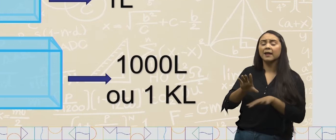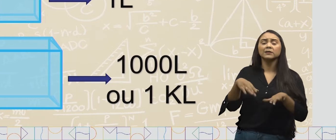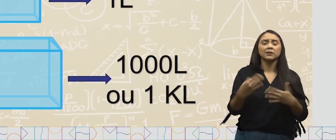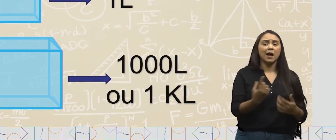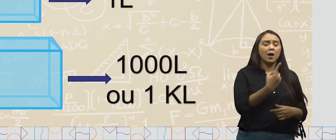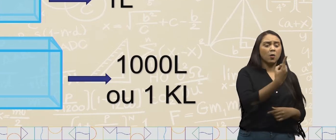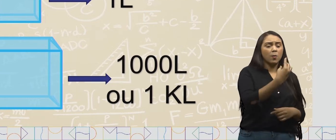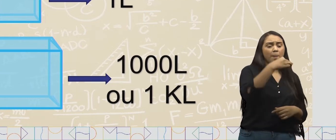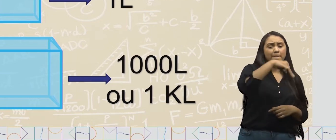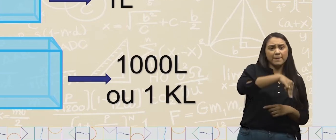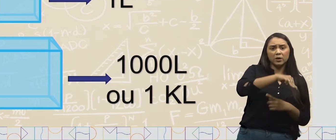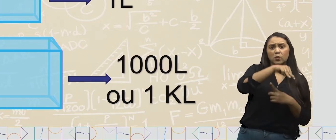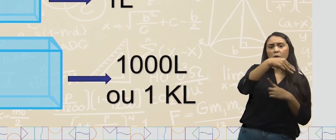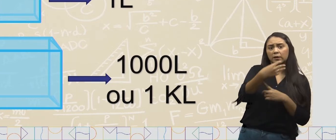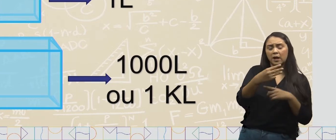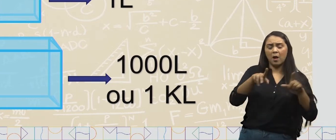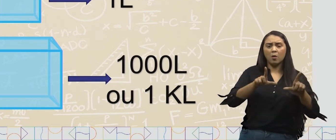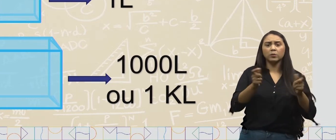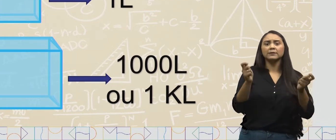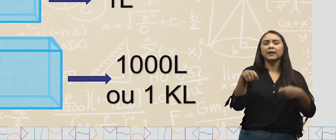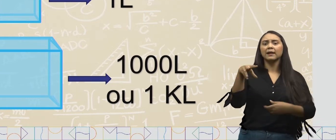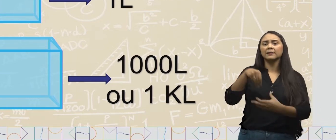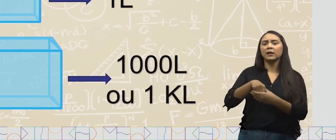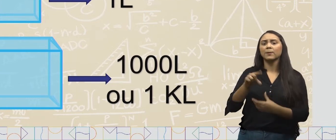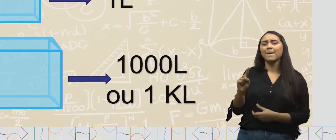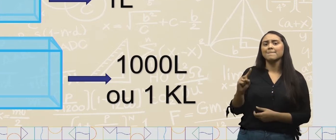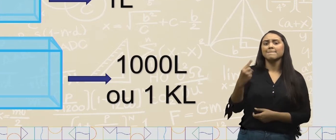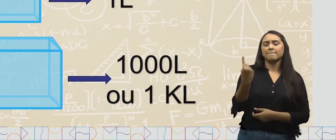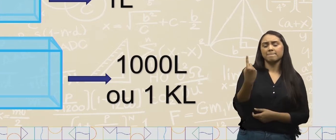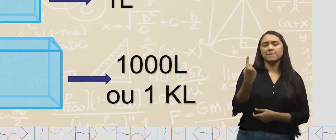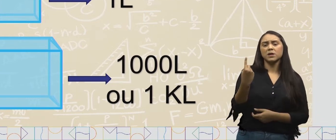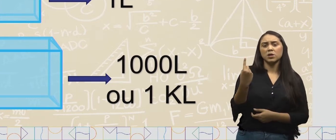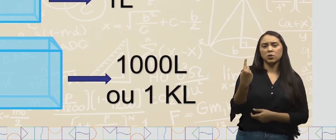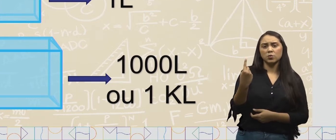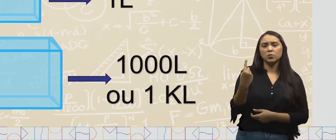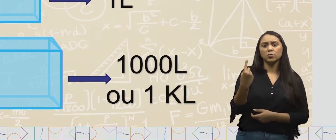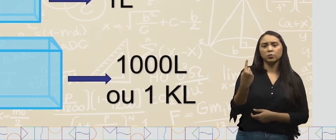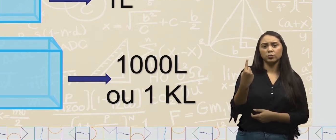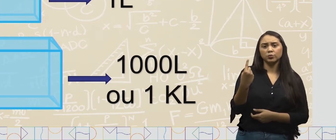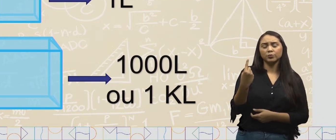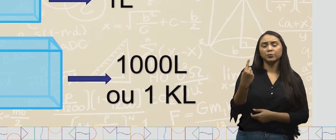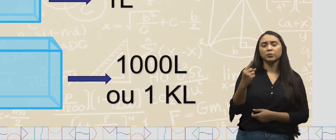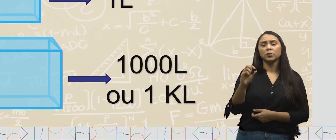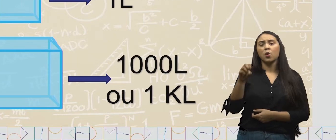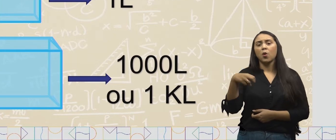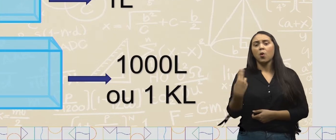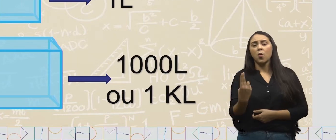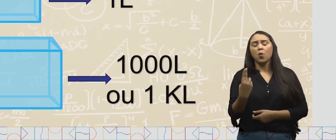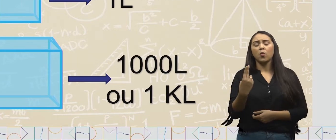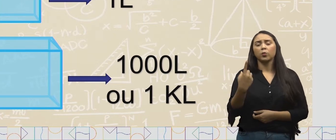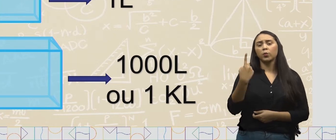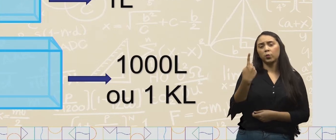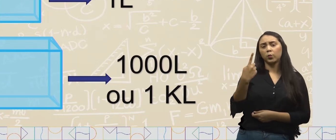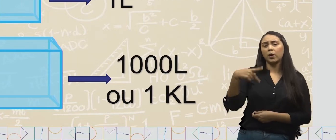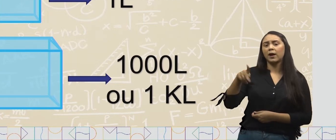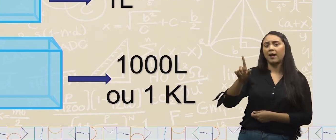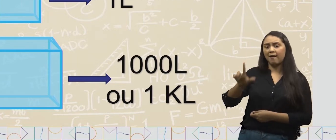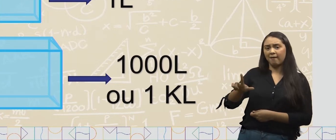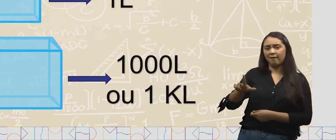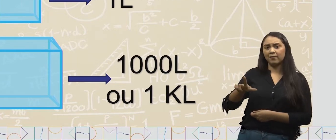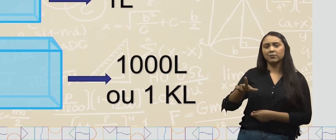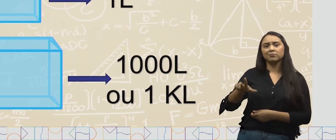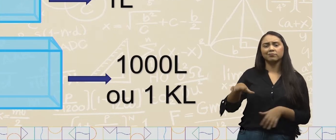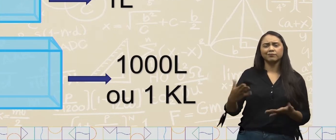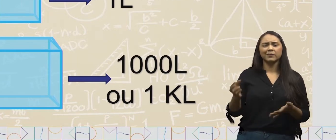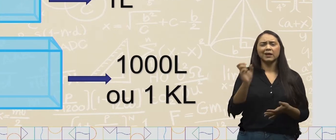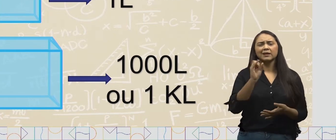1 quilolitro. Não é legal? Essas medidas são diretamente proporcionais. Se